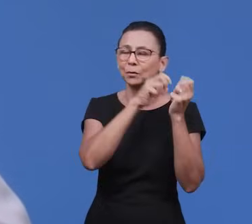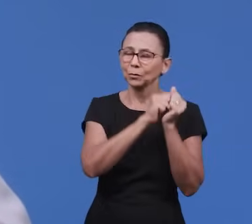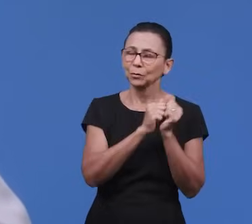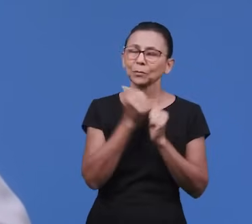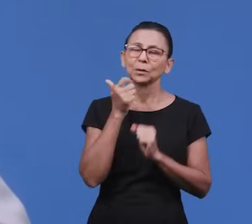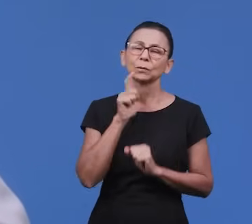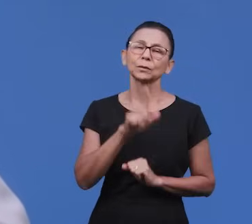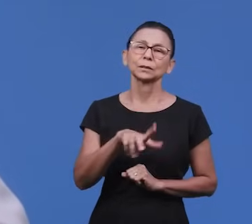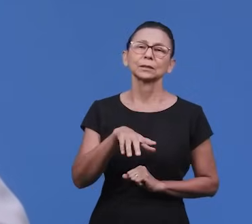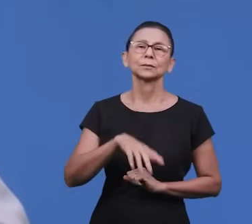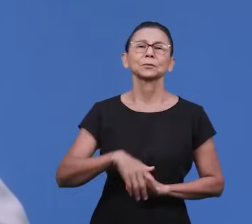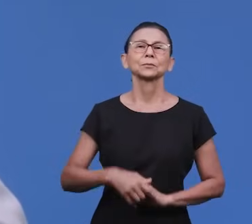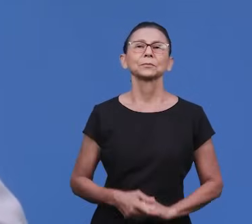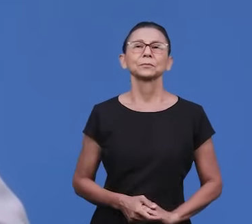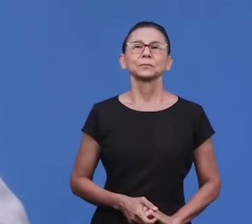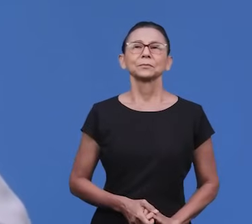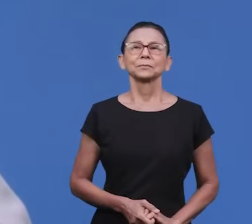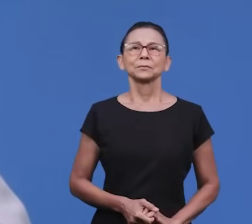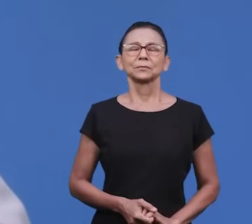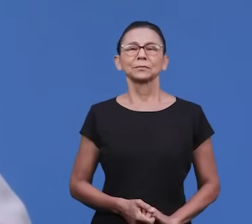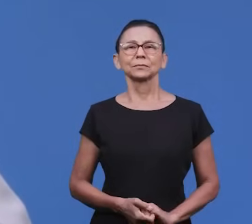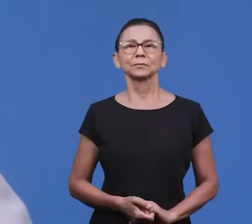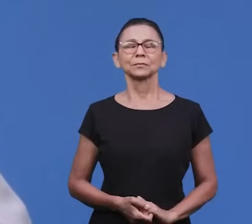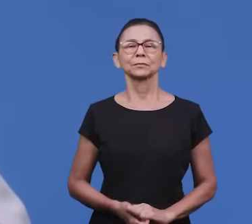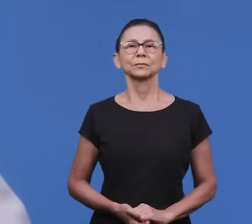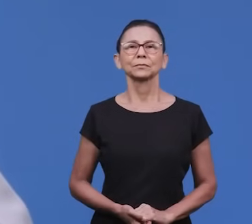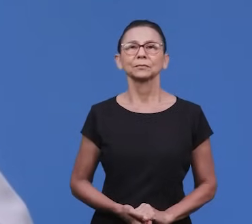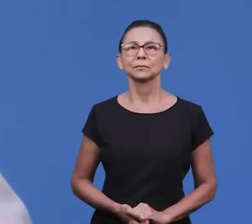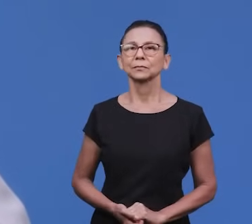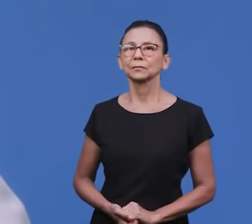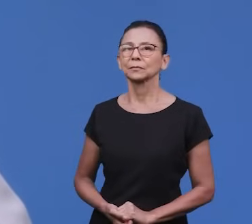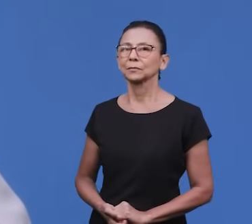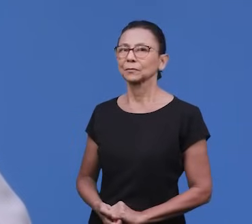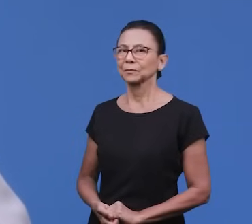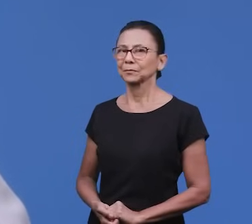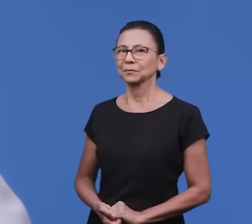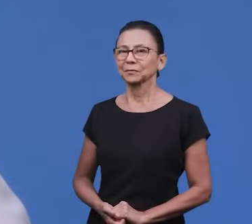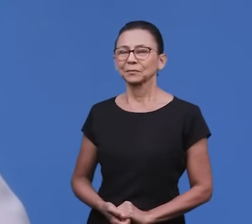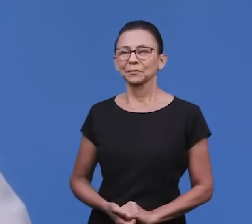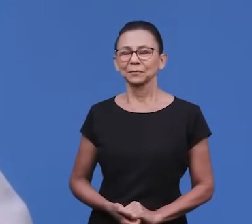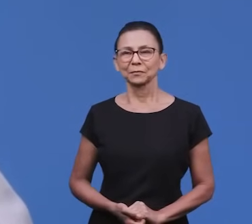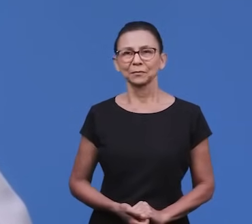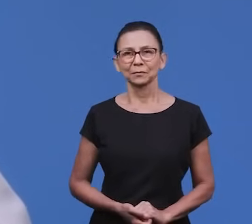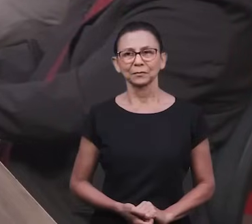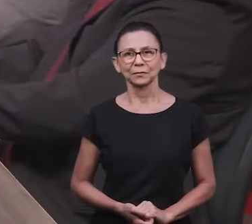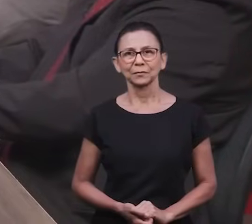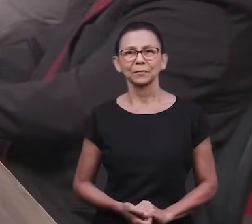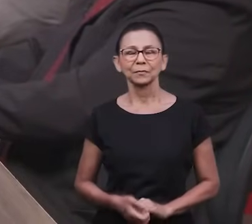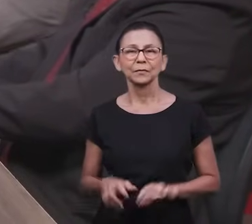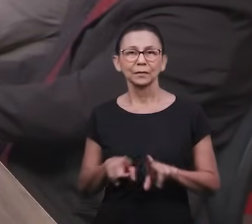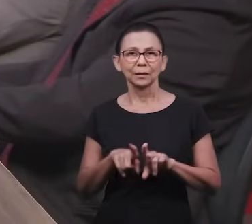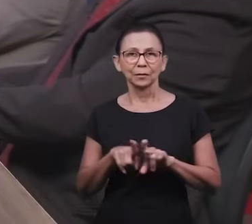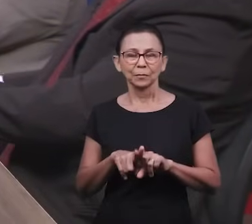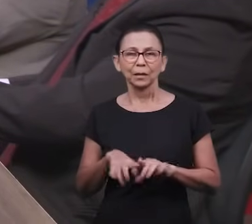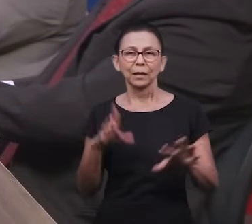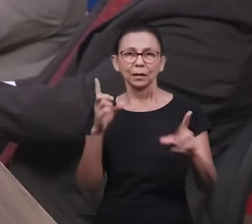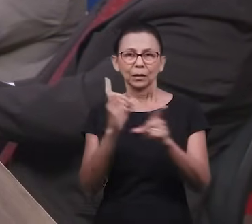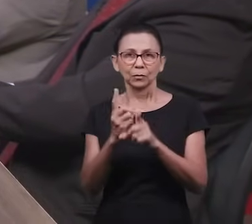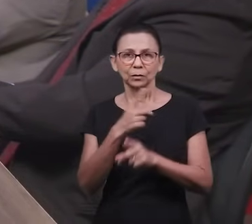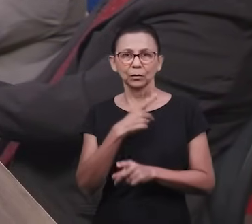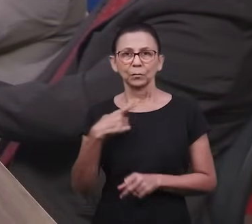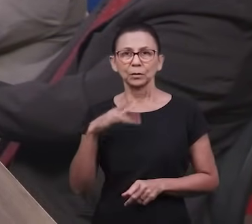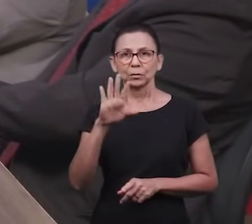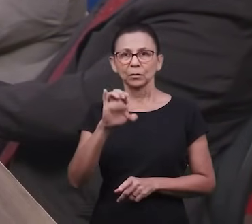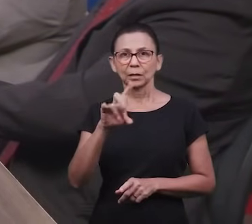consigo dormir. Todos os dias eu consigo dormir. Calma, né? Então, achei muito interessante. Inclusive, foi, né, a primeira fala que eu tive